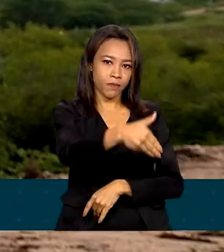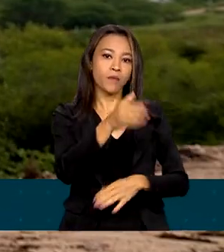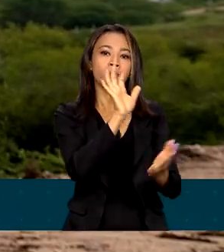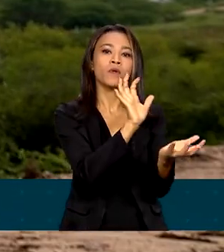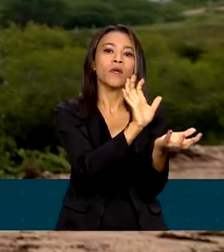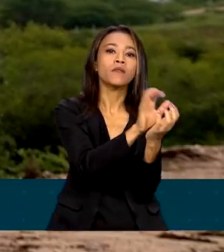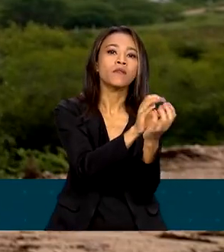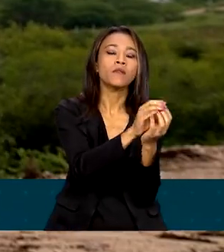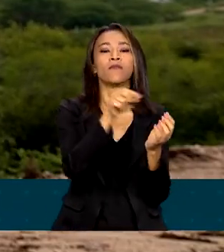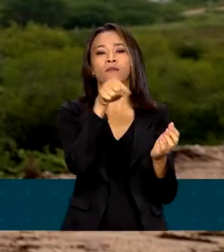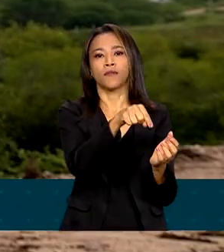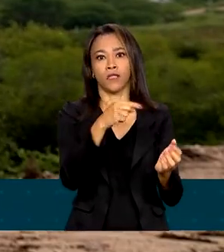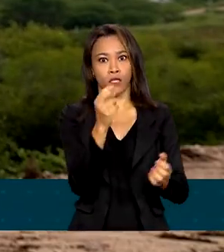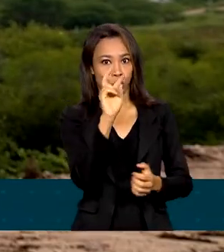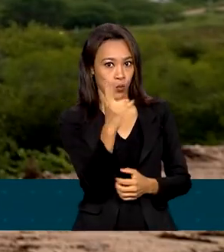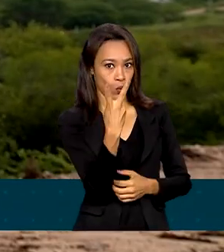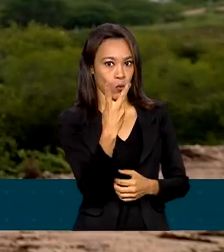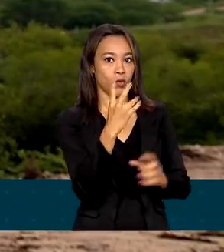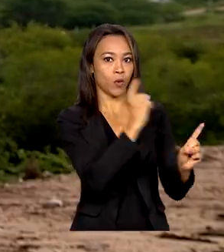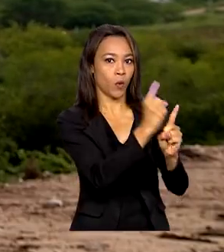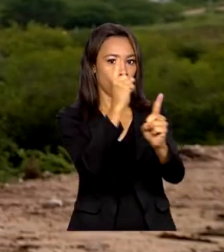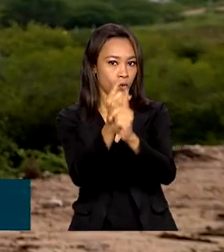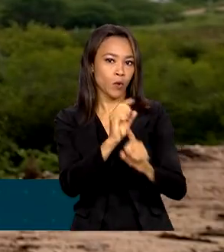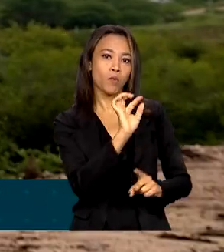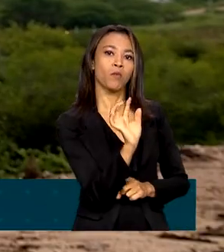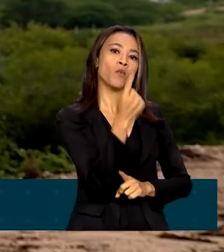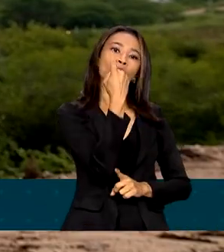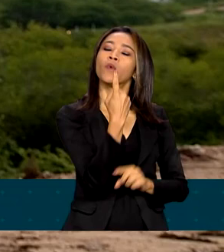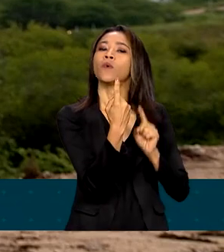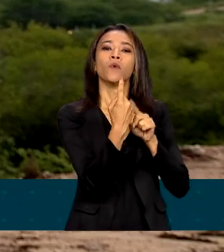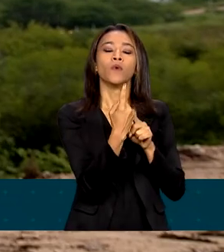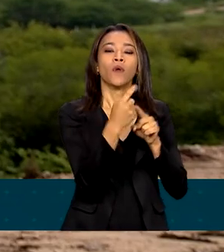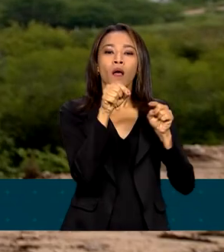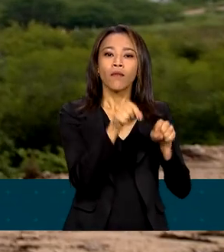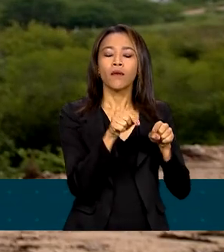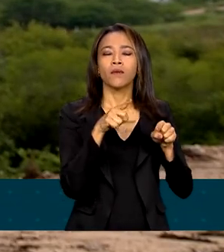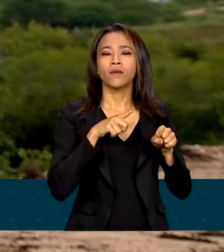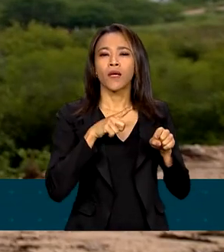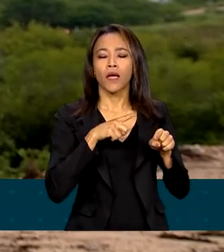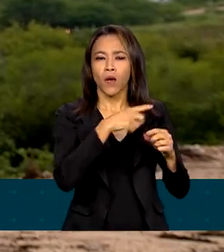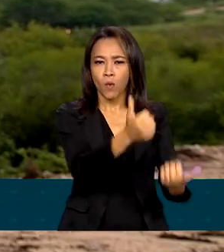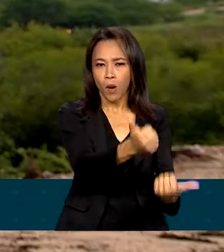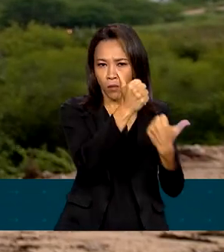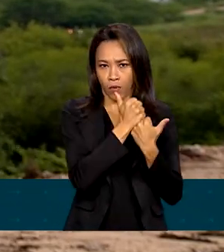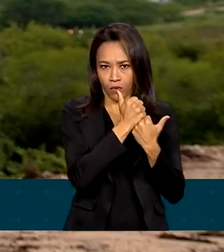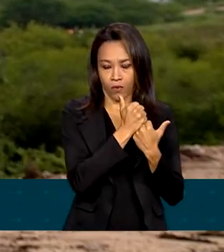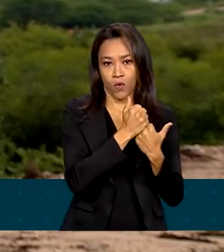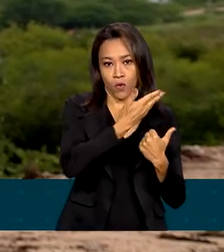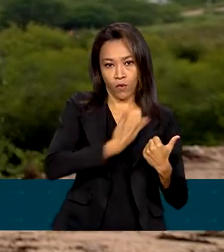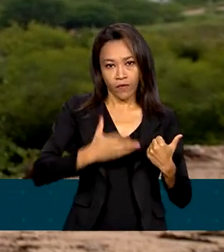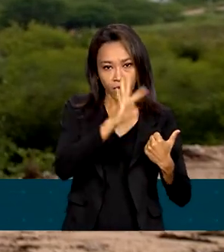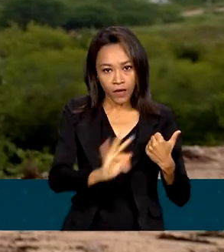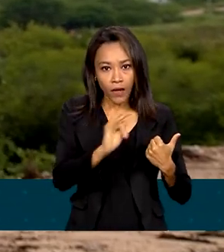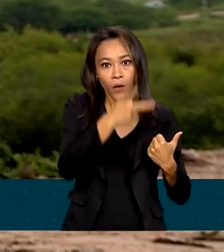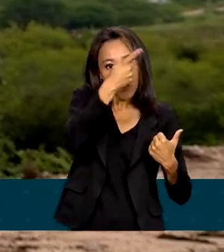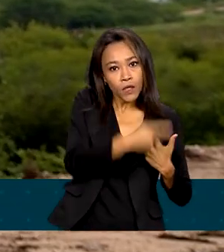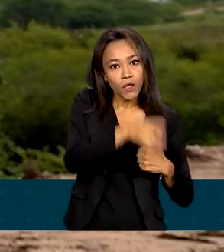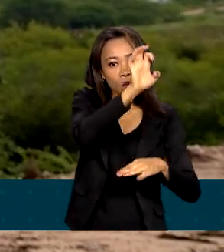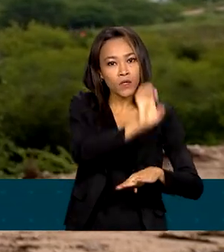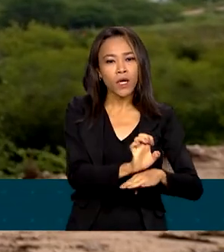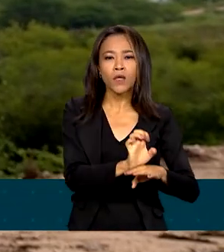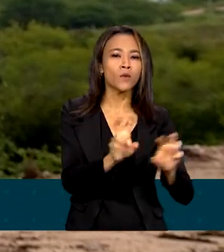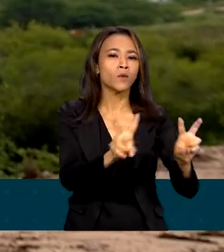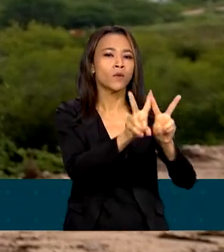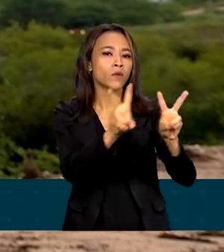cerimônias. A primeira, um ato alusivo à Noronha, onde há uma cooperação entre o governo federal e também o governo do estado